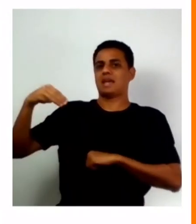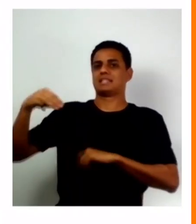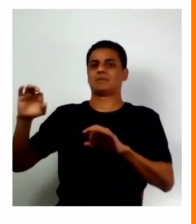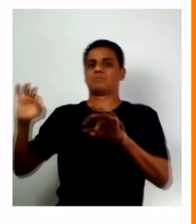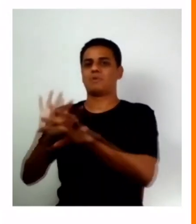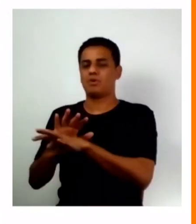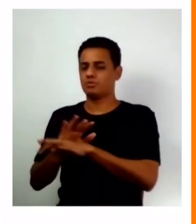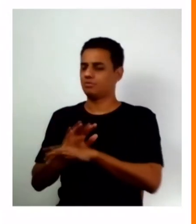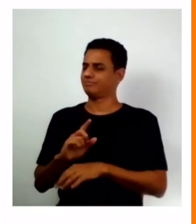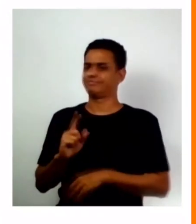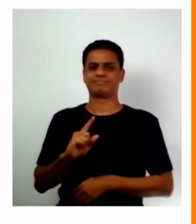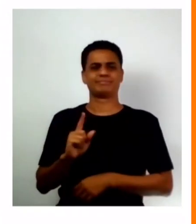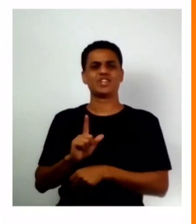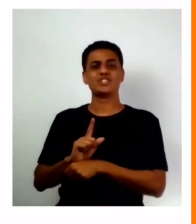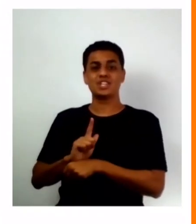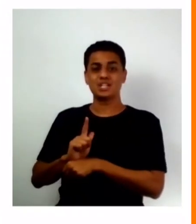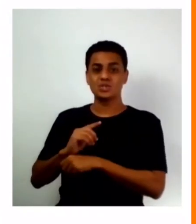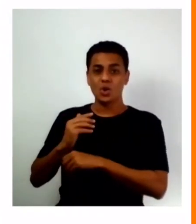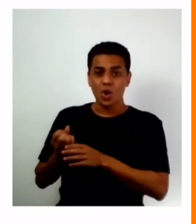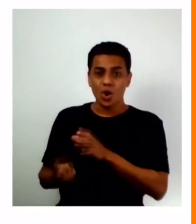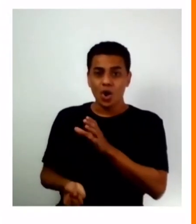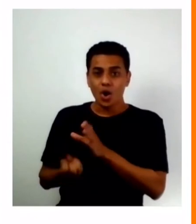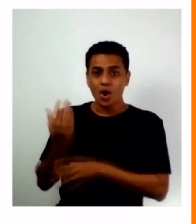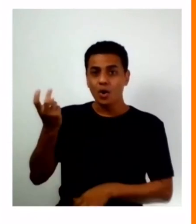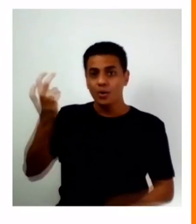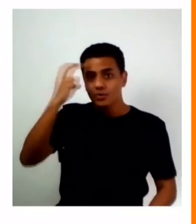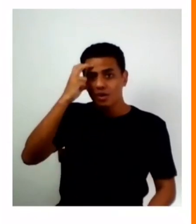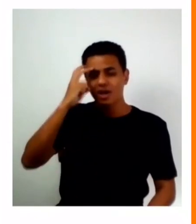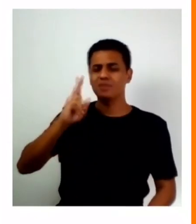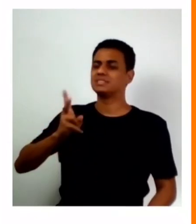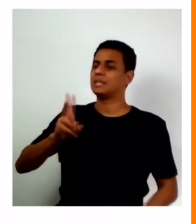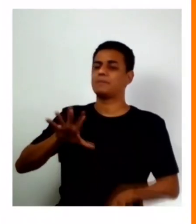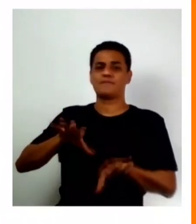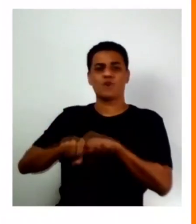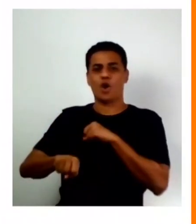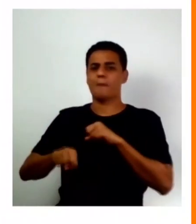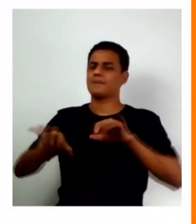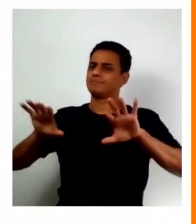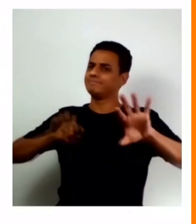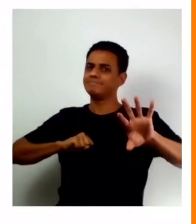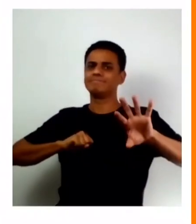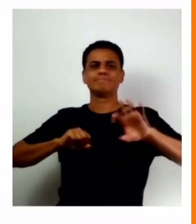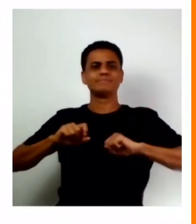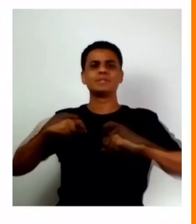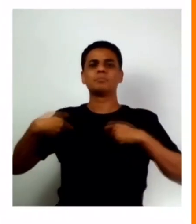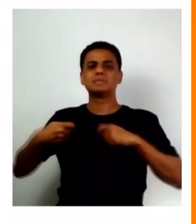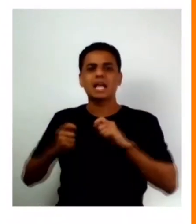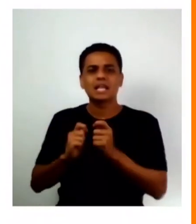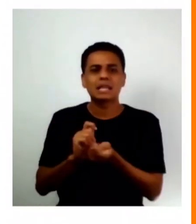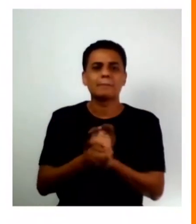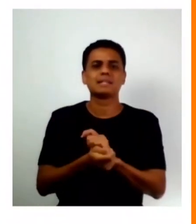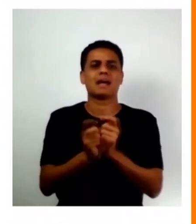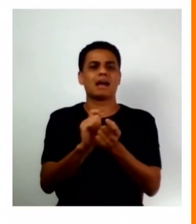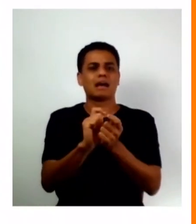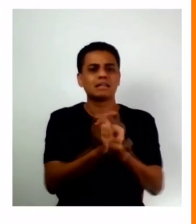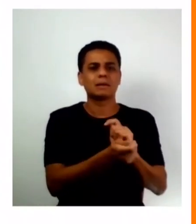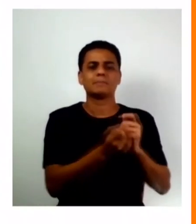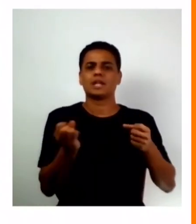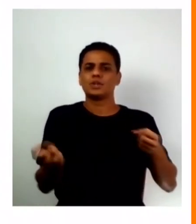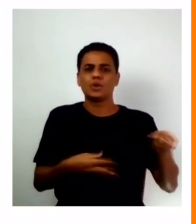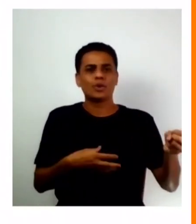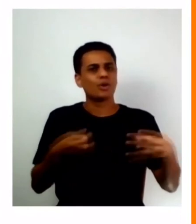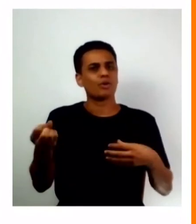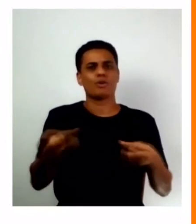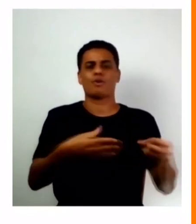formando-se constantemente porque constantemente temos que adaptar à realidade. E isso é o reto que têm os